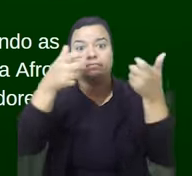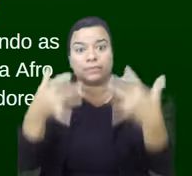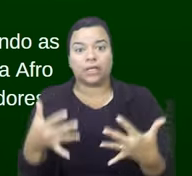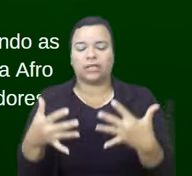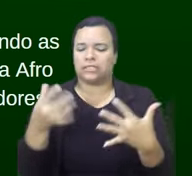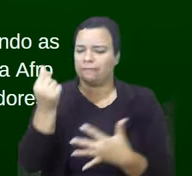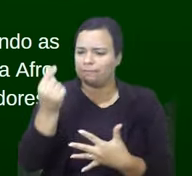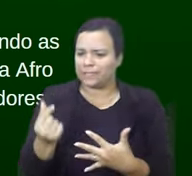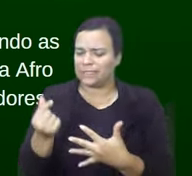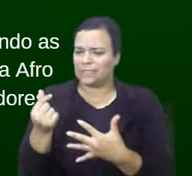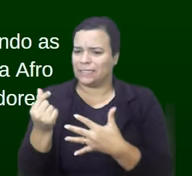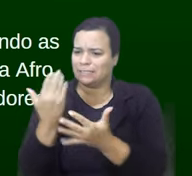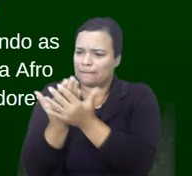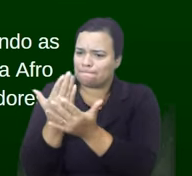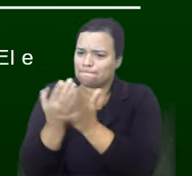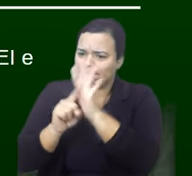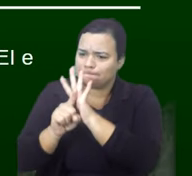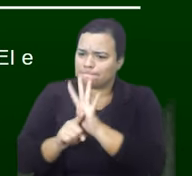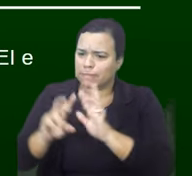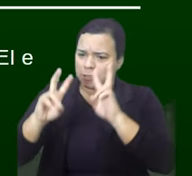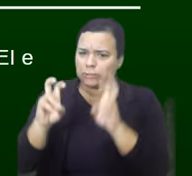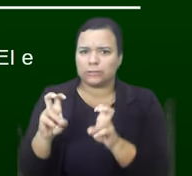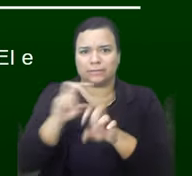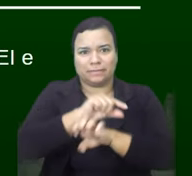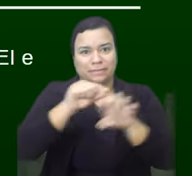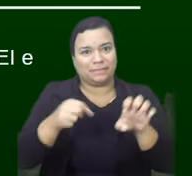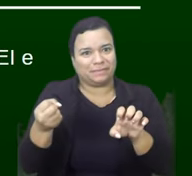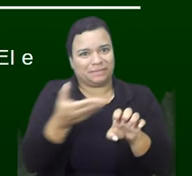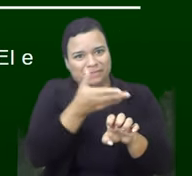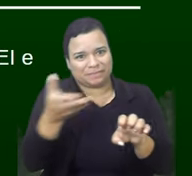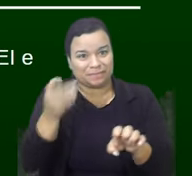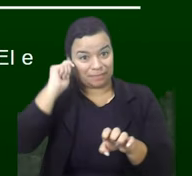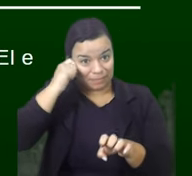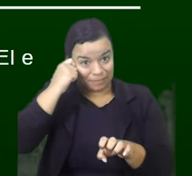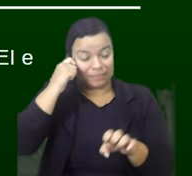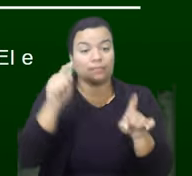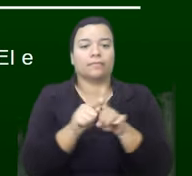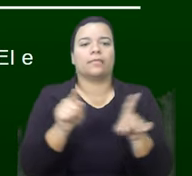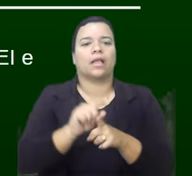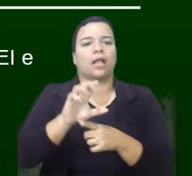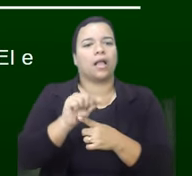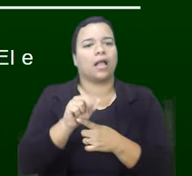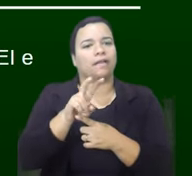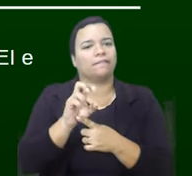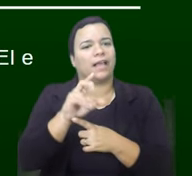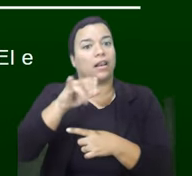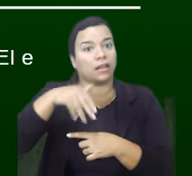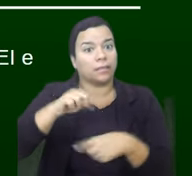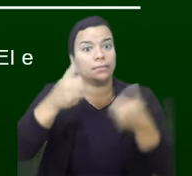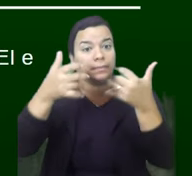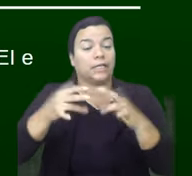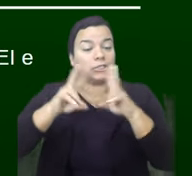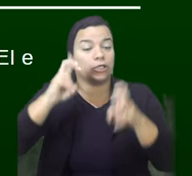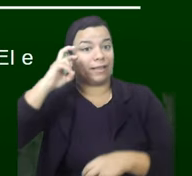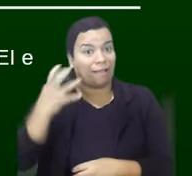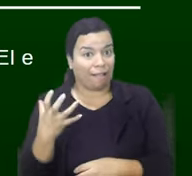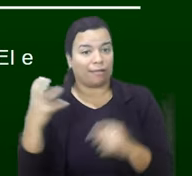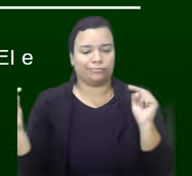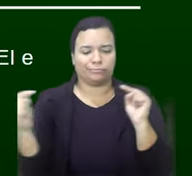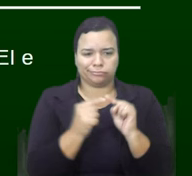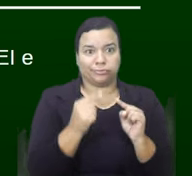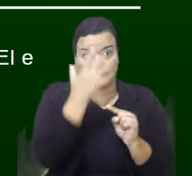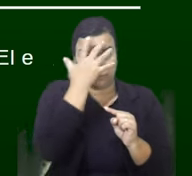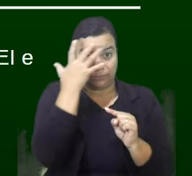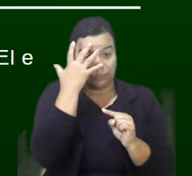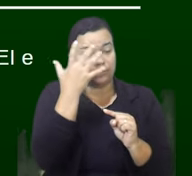as Finanças para afroempreendedores o Cléber Lima do R capital centro que vai falar sobre inteligência artificial aplicada para